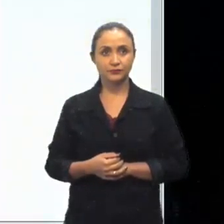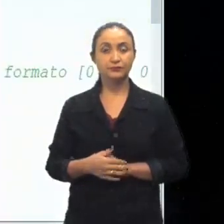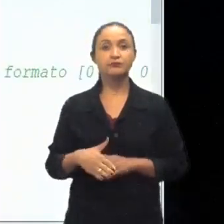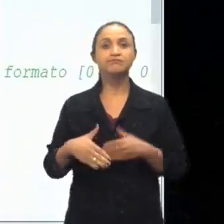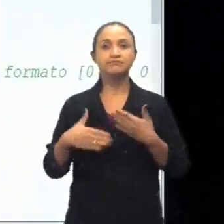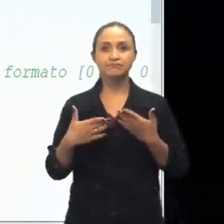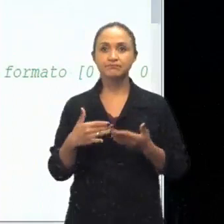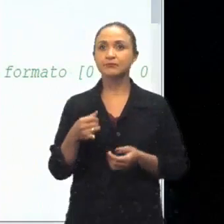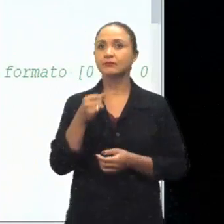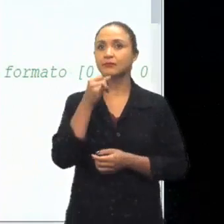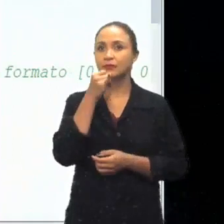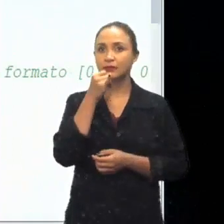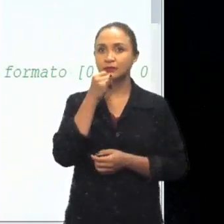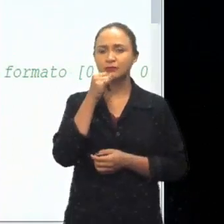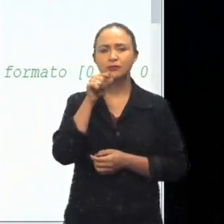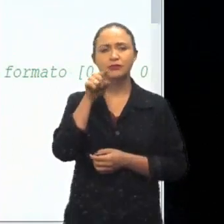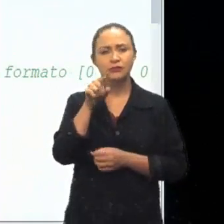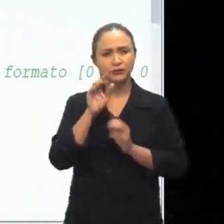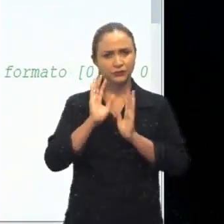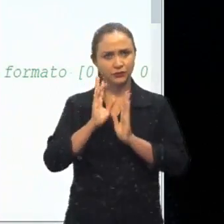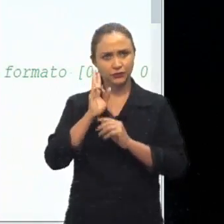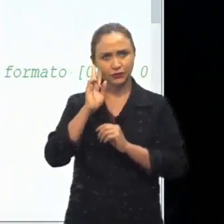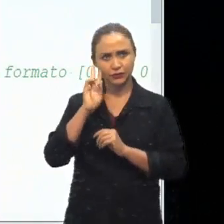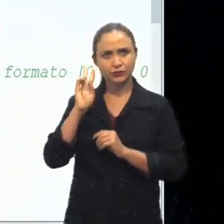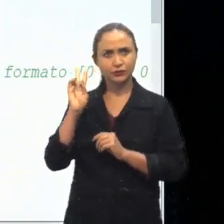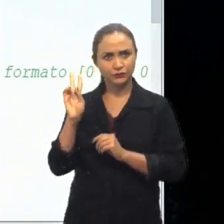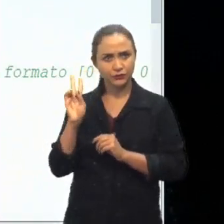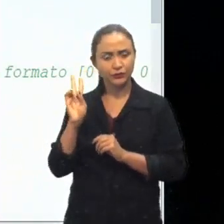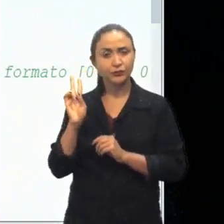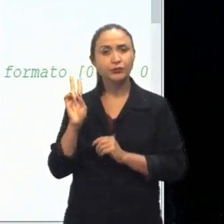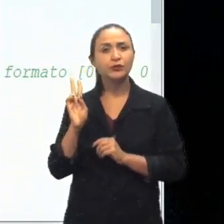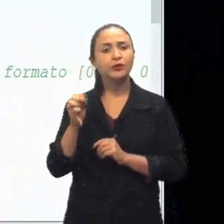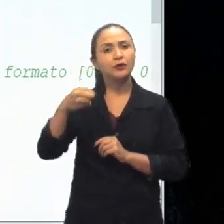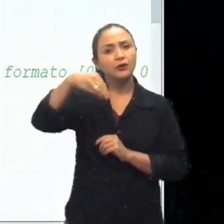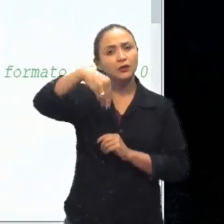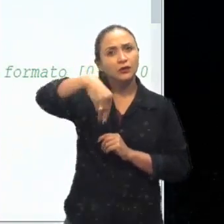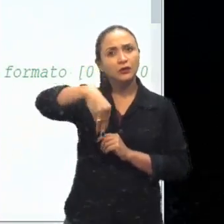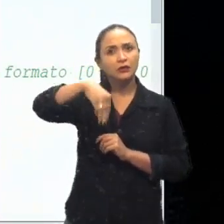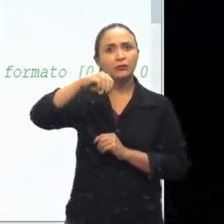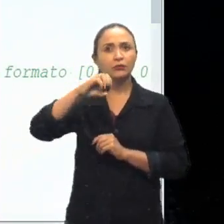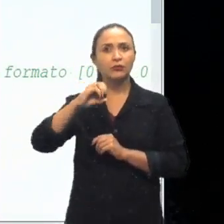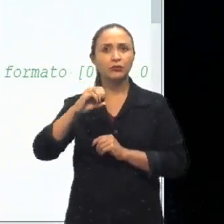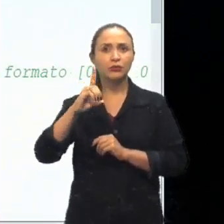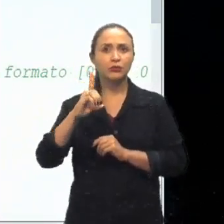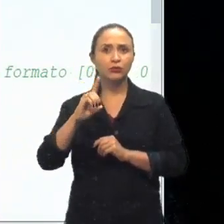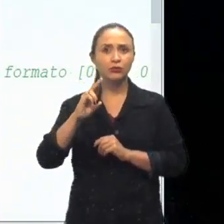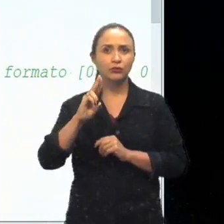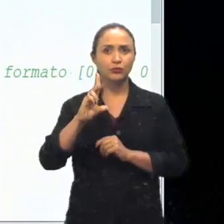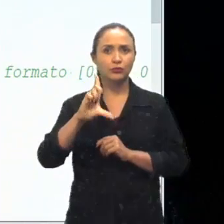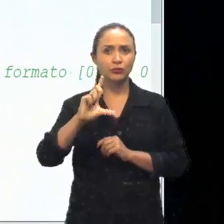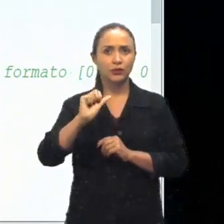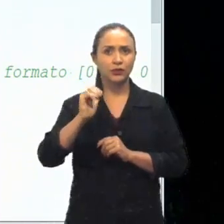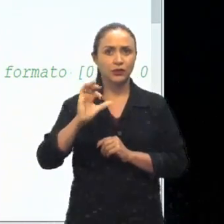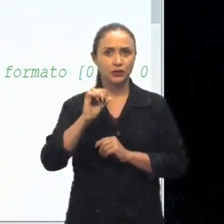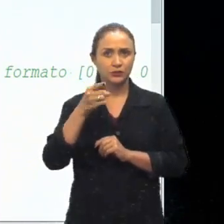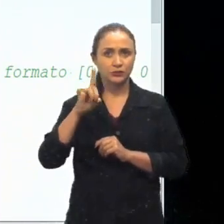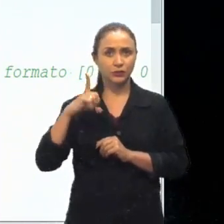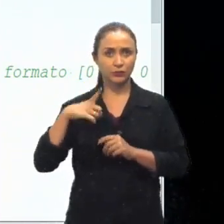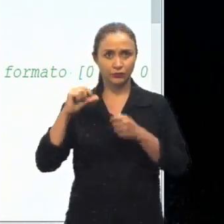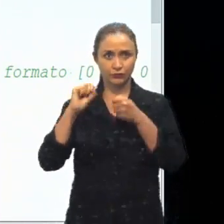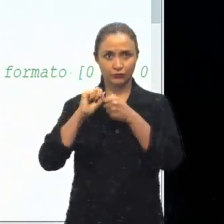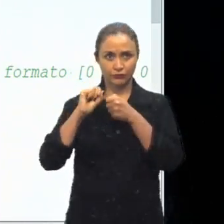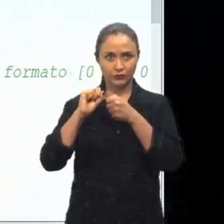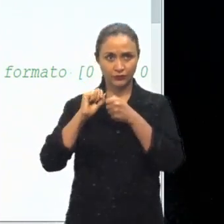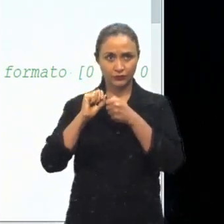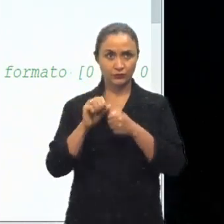Aí, por exemplo, você já viu que a modulação PM, talvez você tenha reparado nisso, que eu fiz aqui,